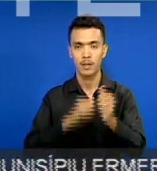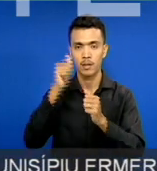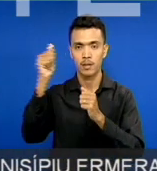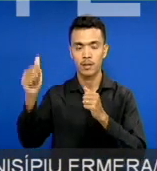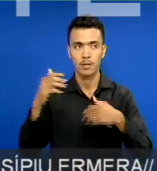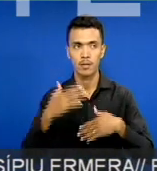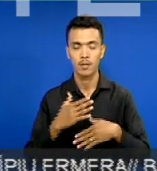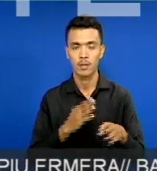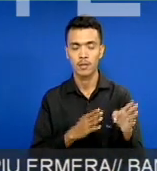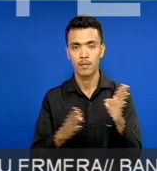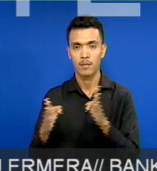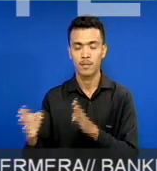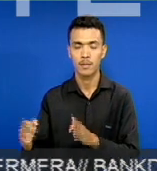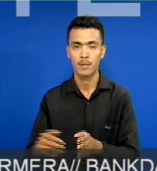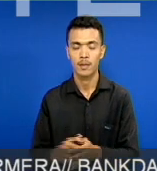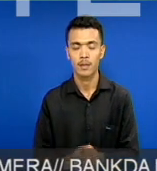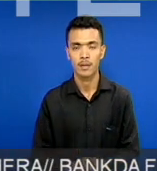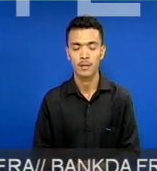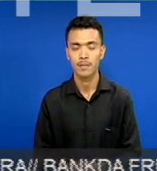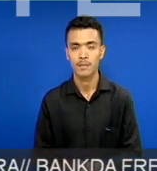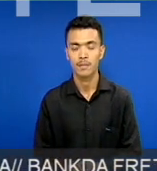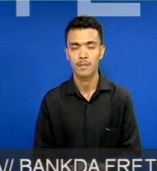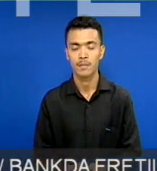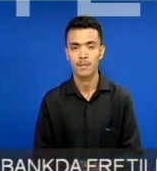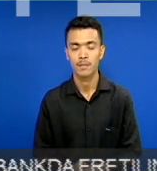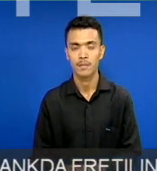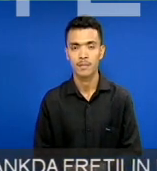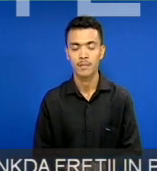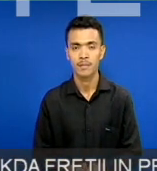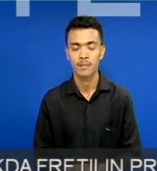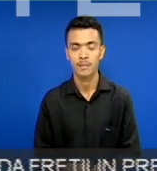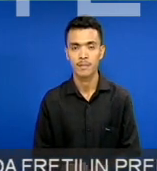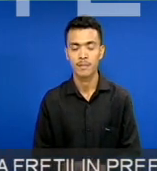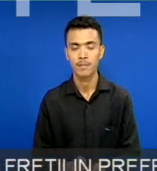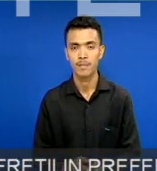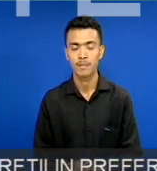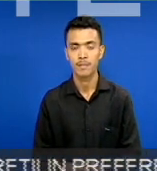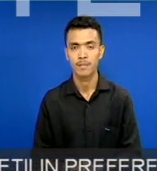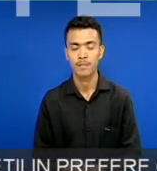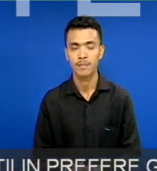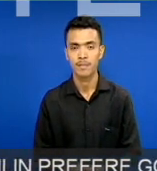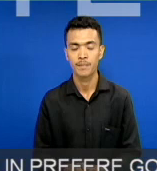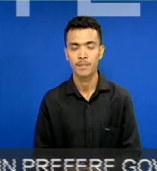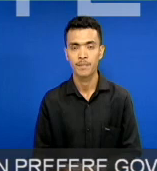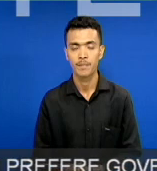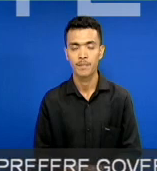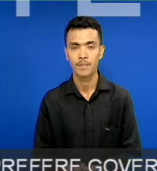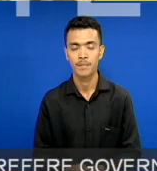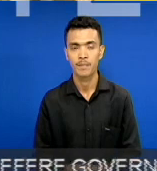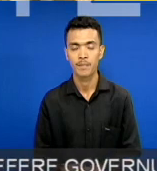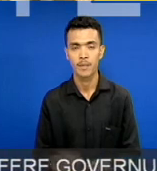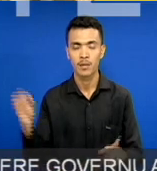IT sira para quando está na dificuldade nessa, sira imediatamente a intervenção. Não é razo sira nem a Itália, nem o município sira, e aí